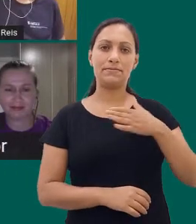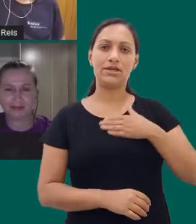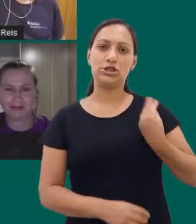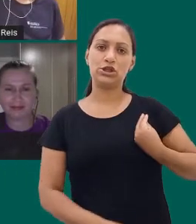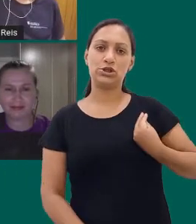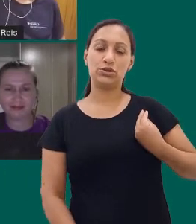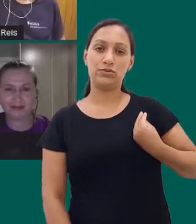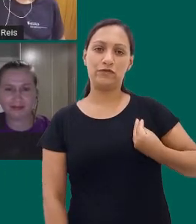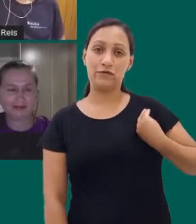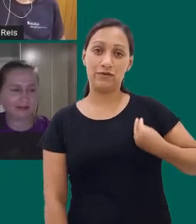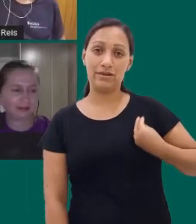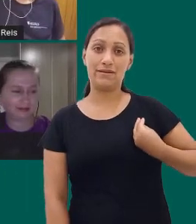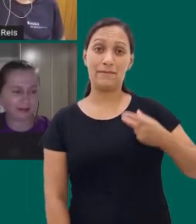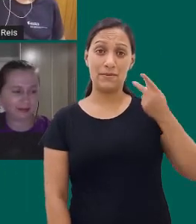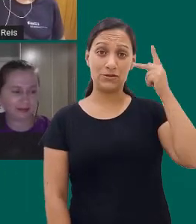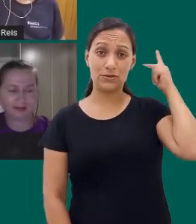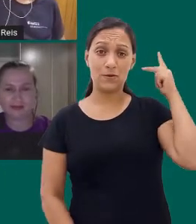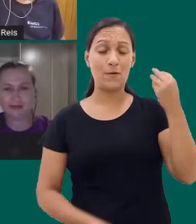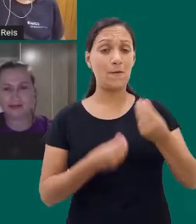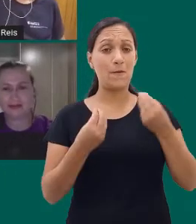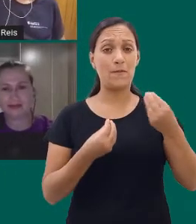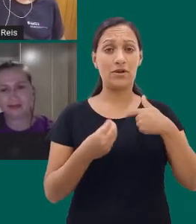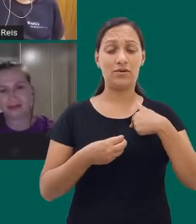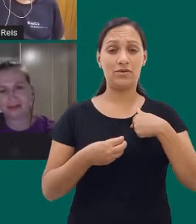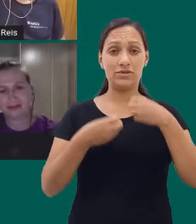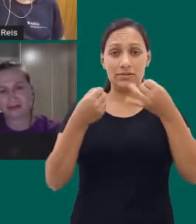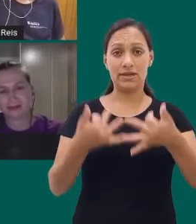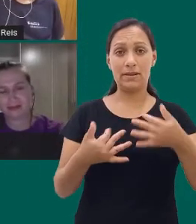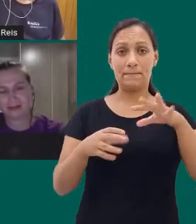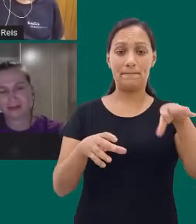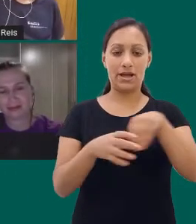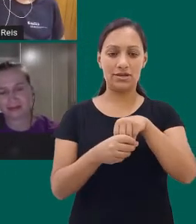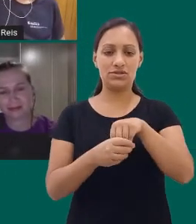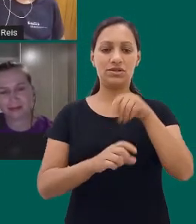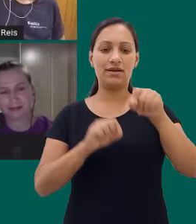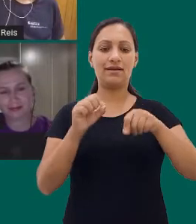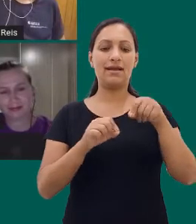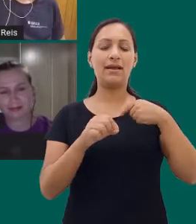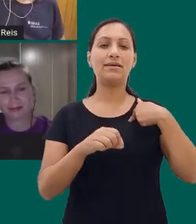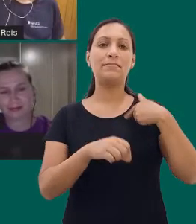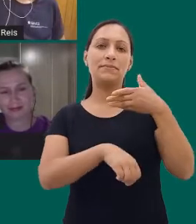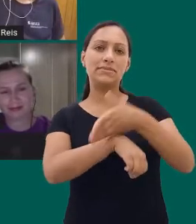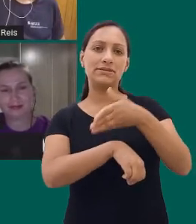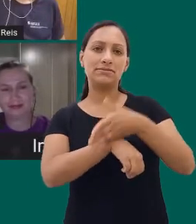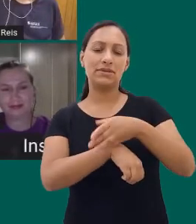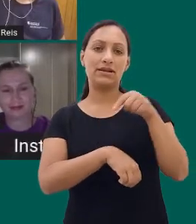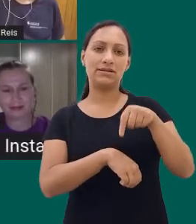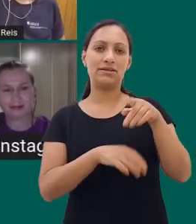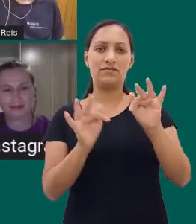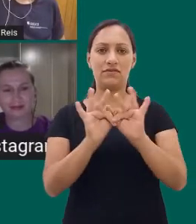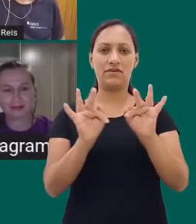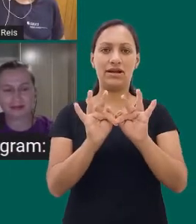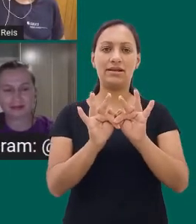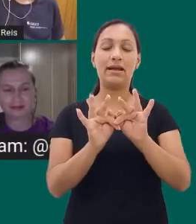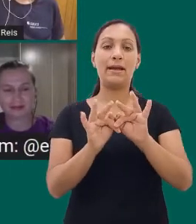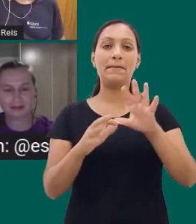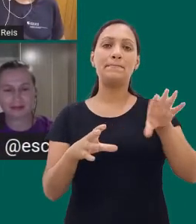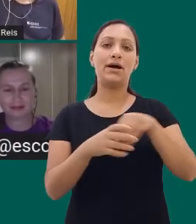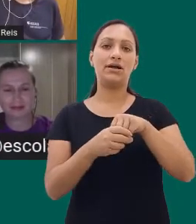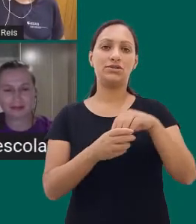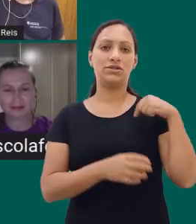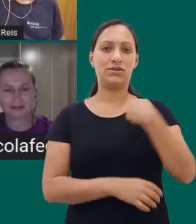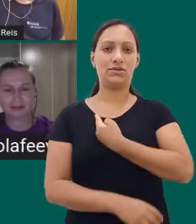vida, assim, né? Como eu disse, faz parte, ou melhor, quem passa pela Fevale fica, né? A Fevale faz parte da sua